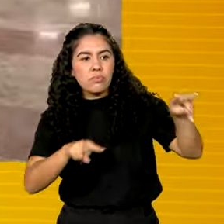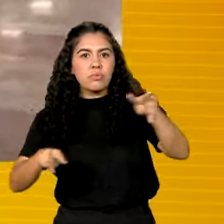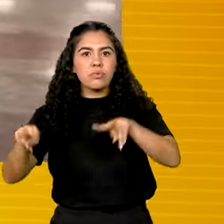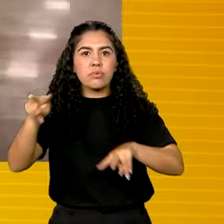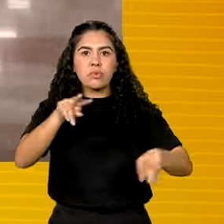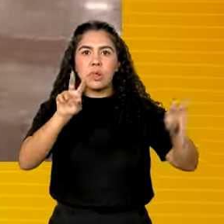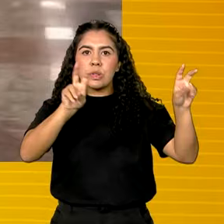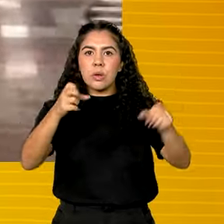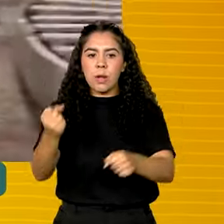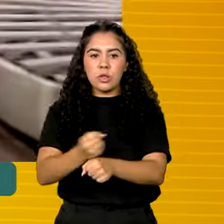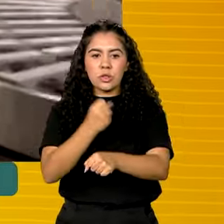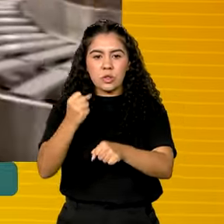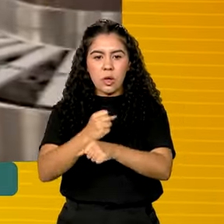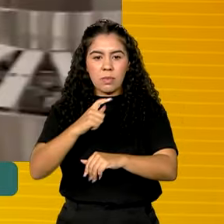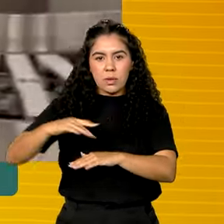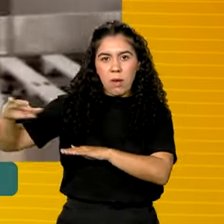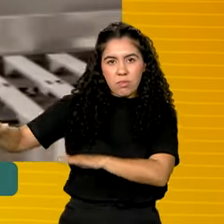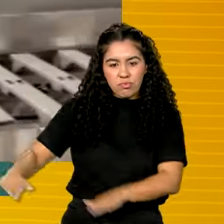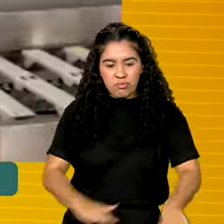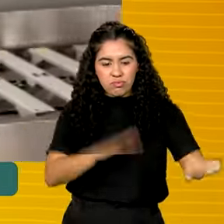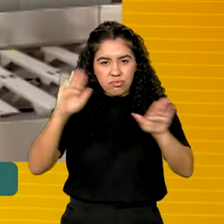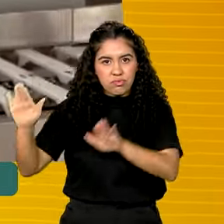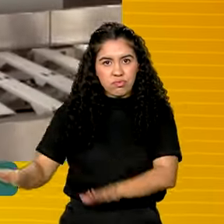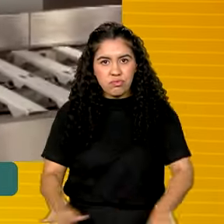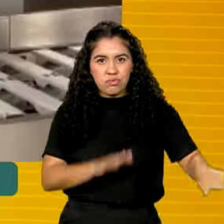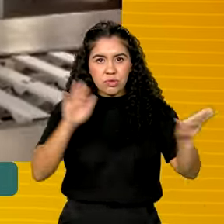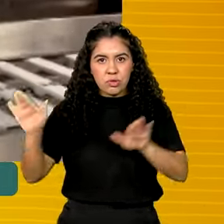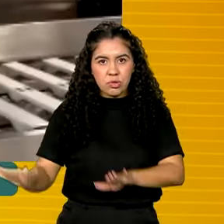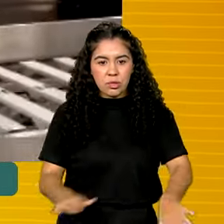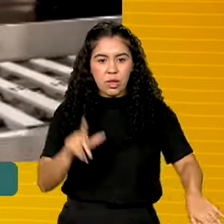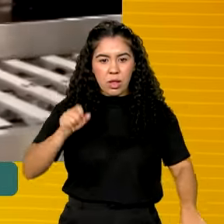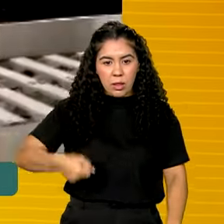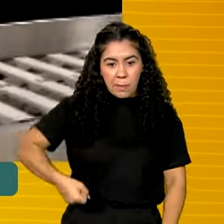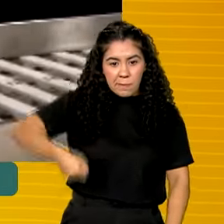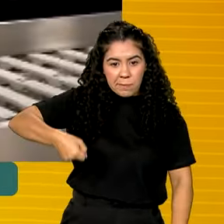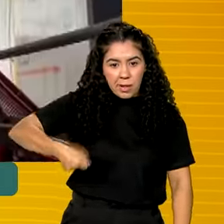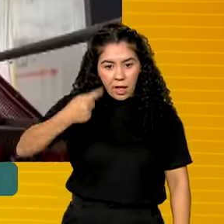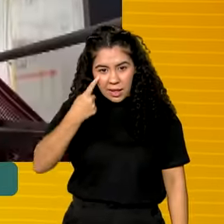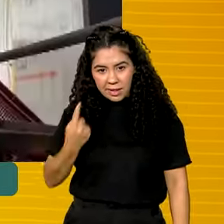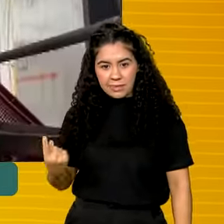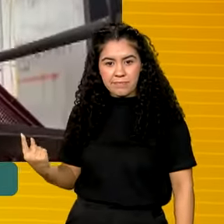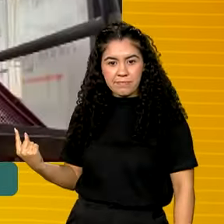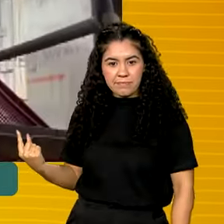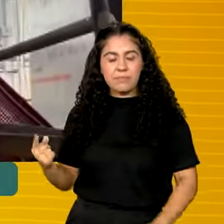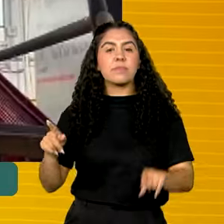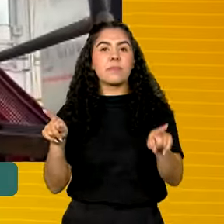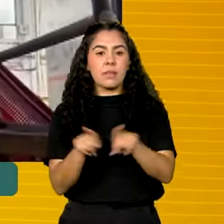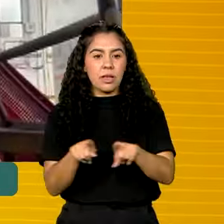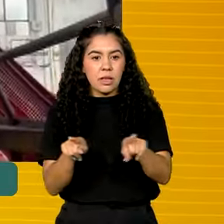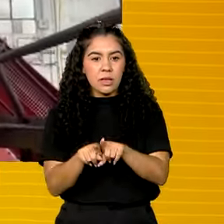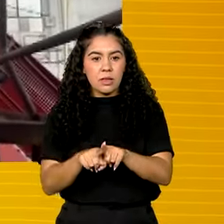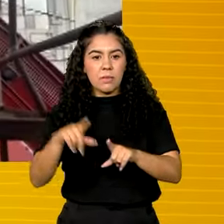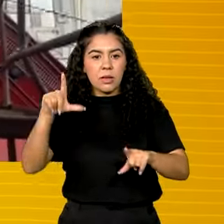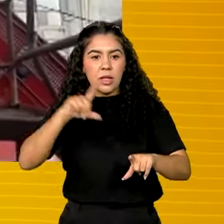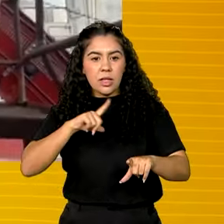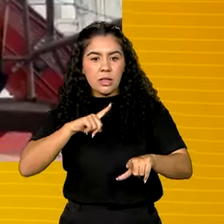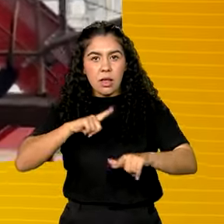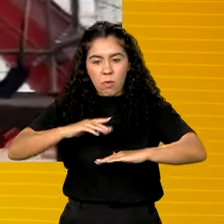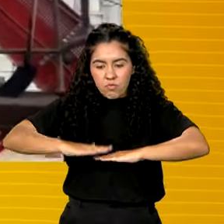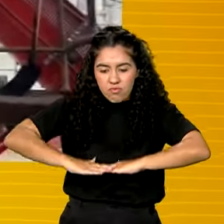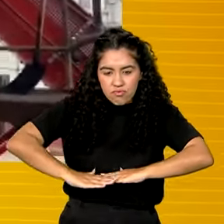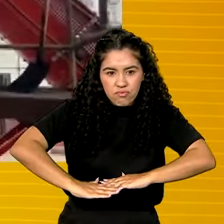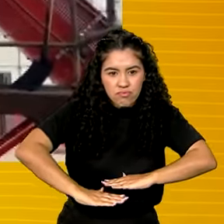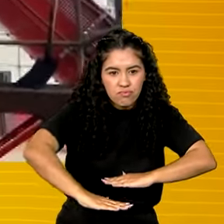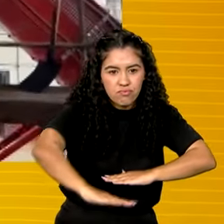recuperação das esteiras, onde são feitos o processamento e restituição de bagagens e também da usina de asfalto